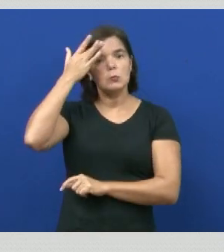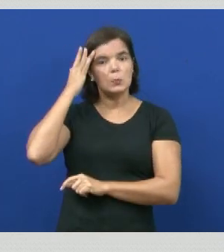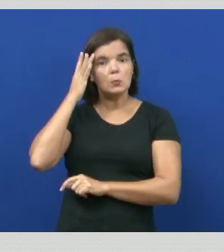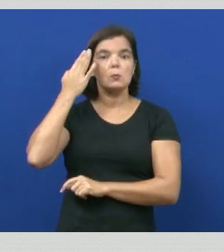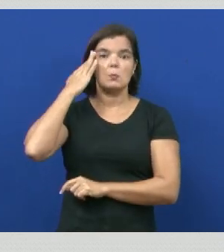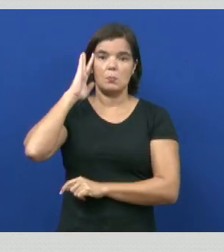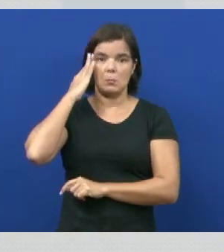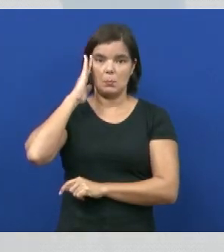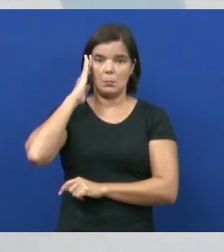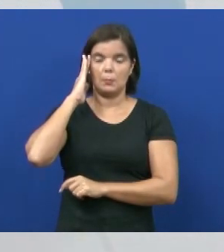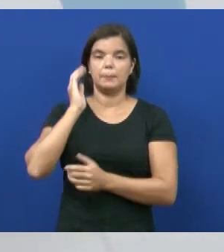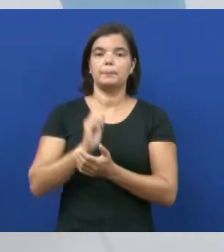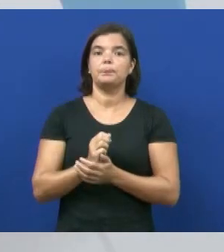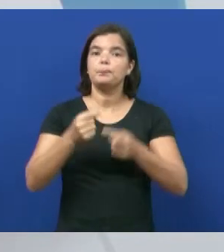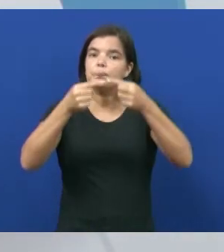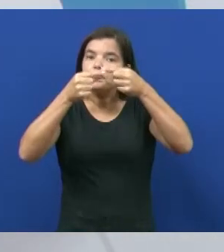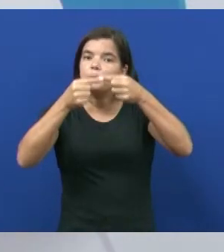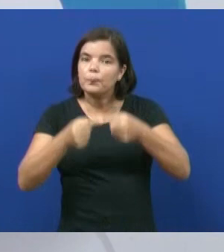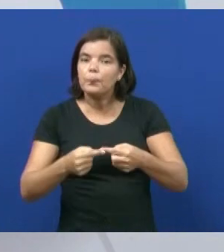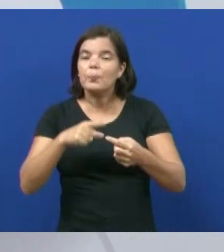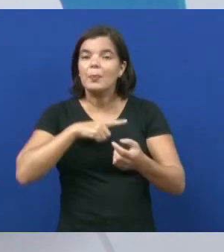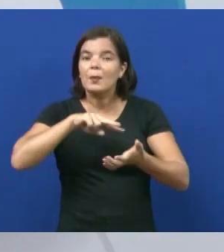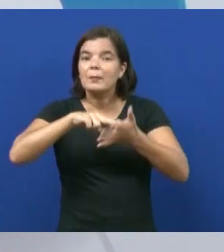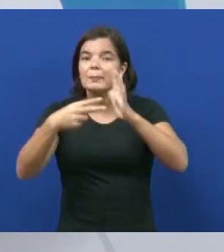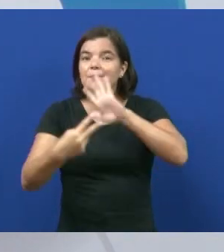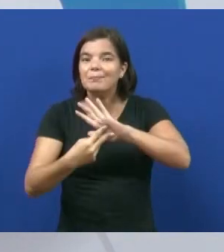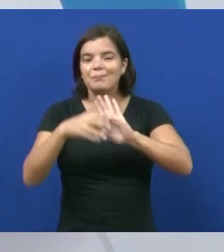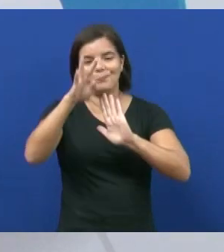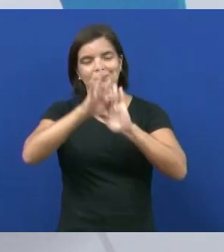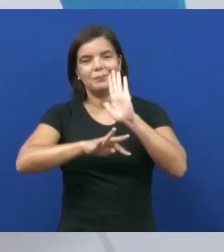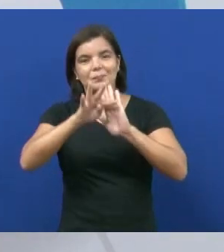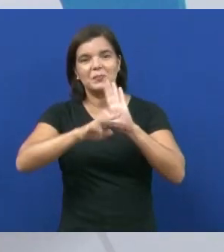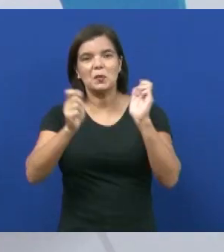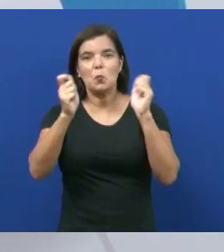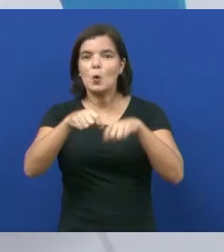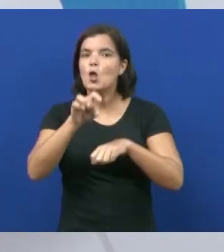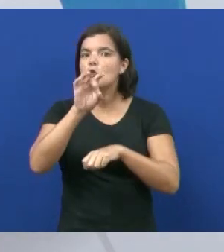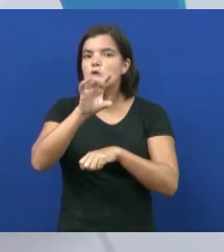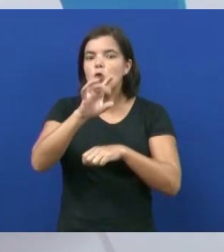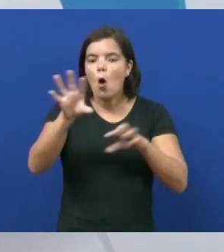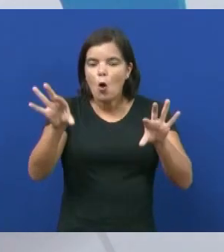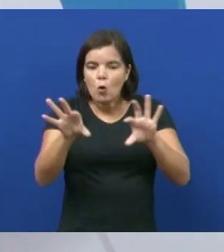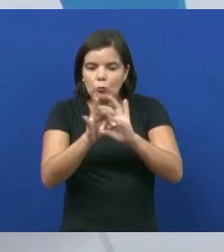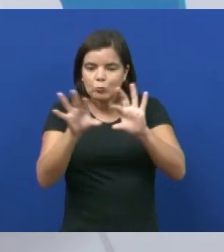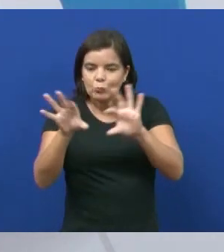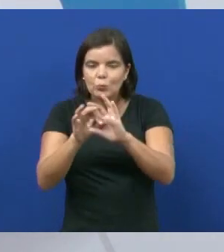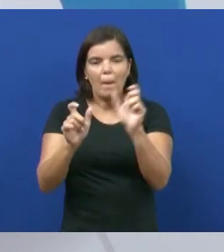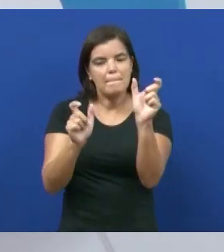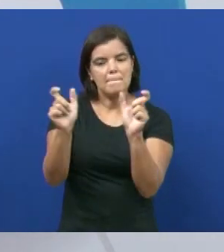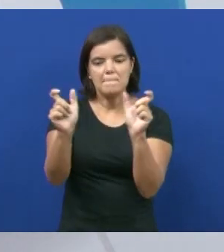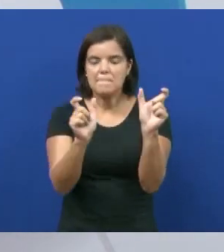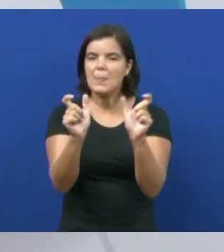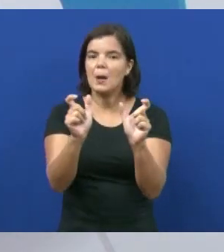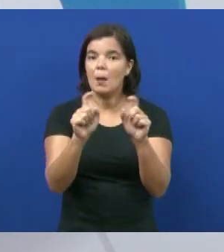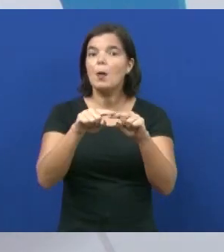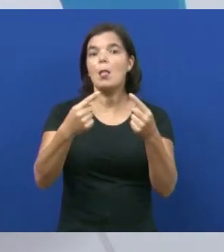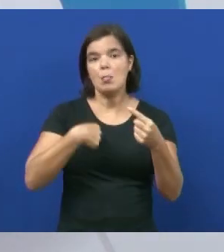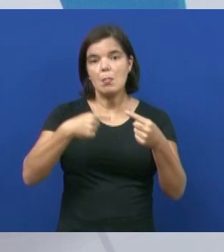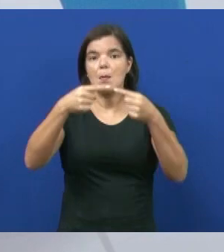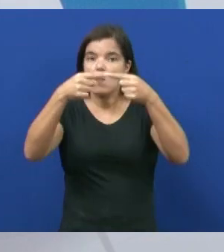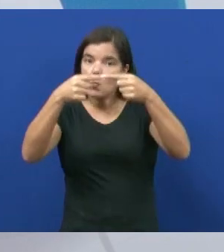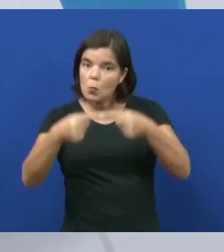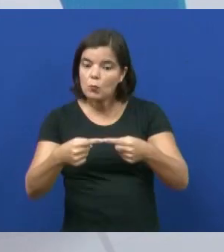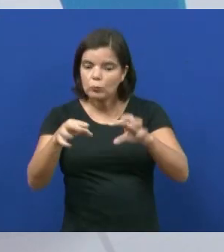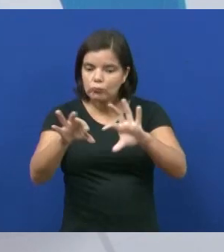leitor. A coesão textual é o que dá sentido ao texto. Para que o texto não seja apenas a junção de várias palavras soltas, nós temos a coesão, que